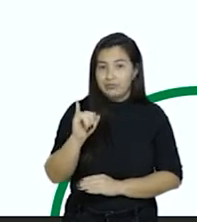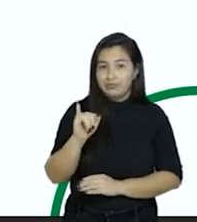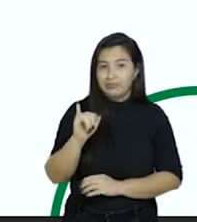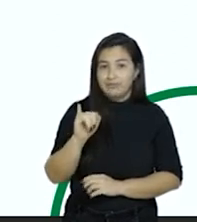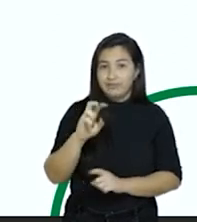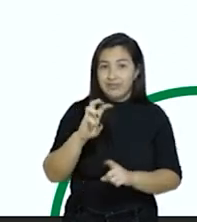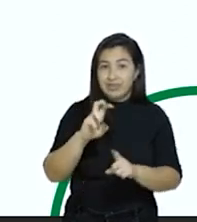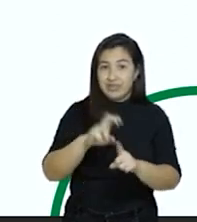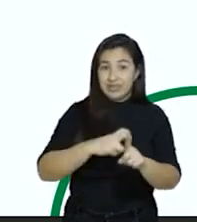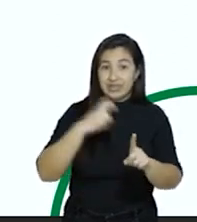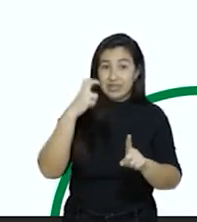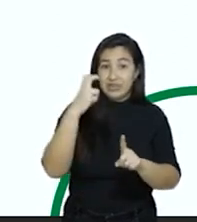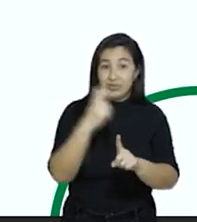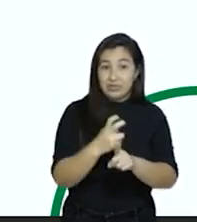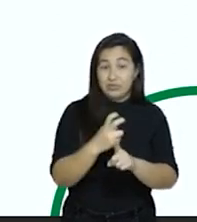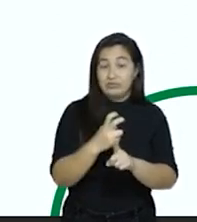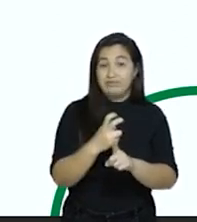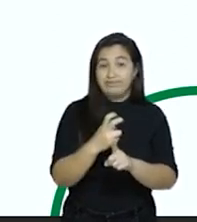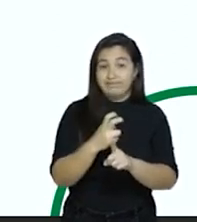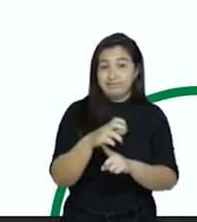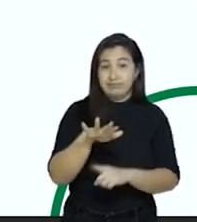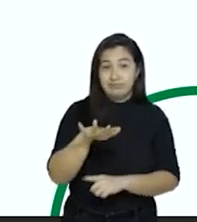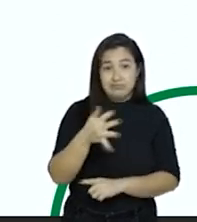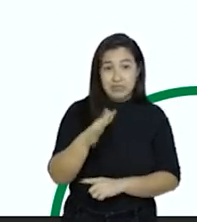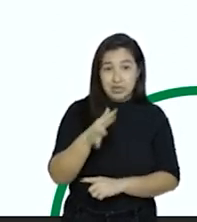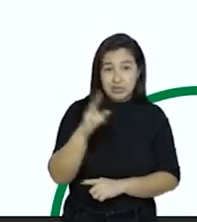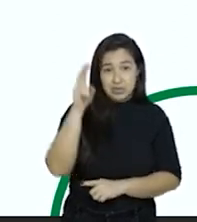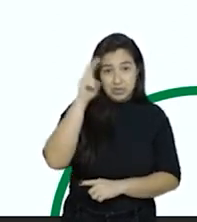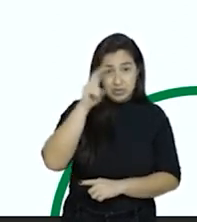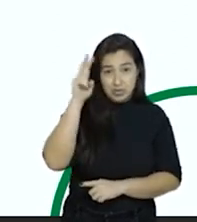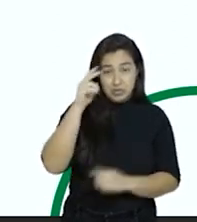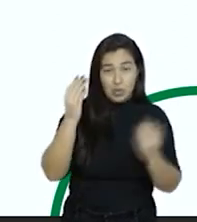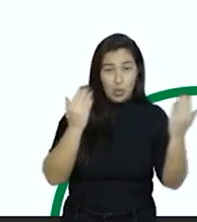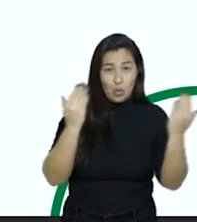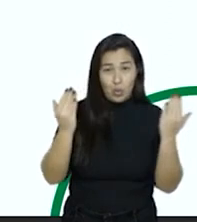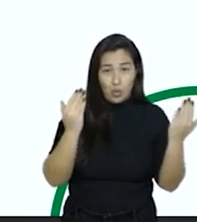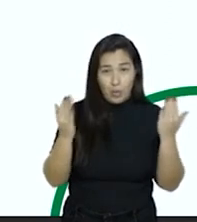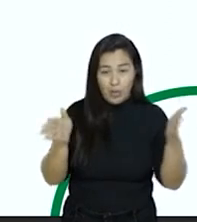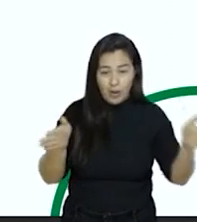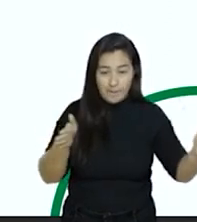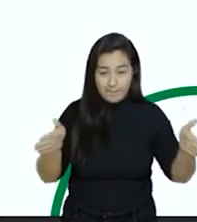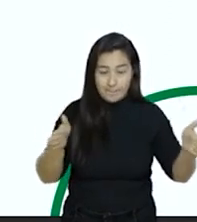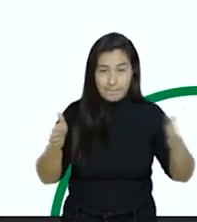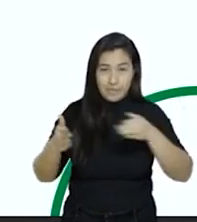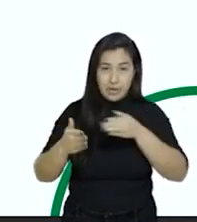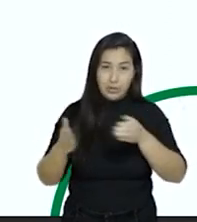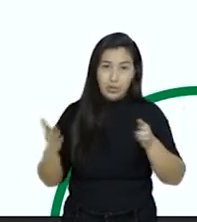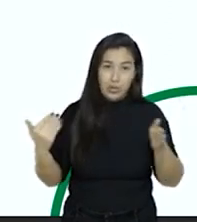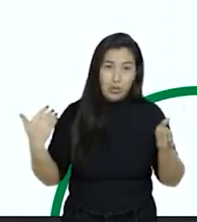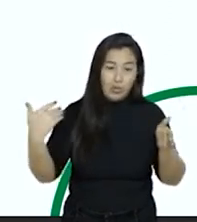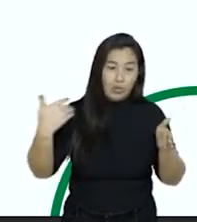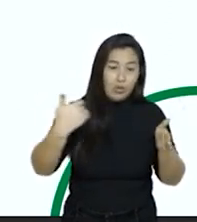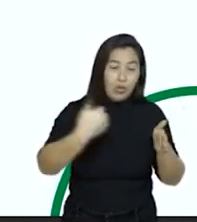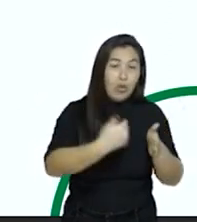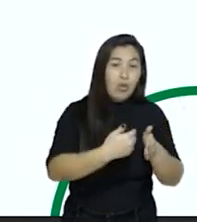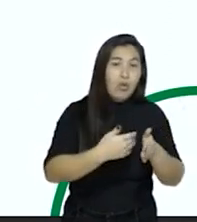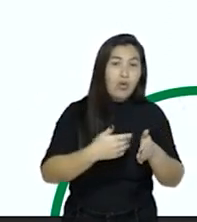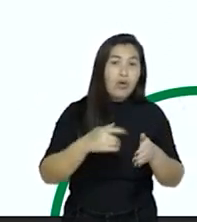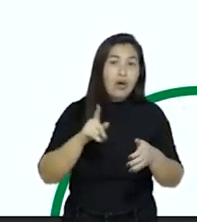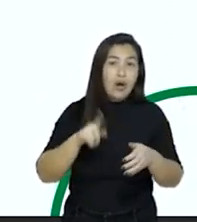vezes mais do que a médica média histórica dos últimos 10 anos que era da ordem